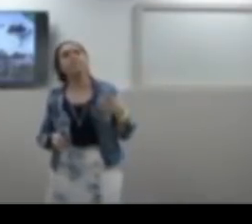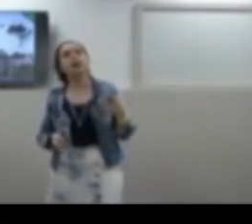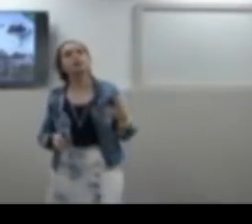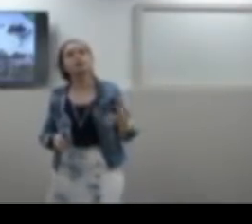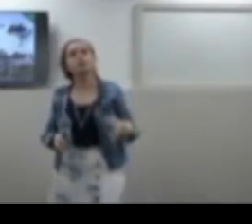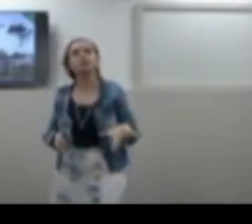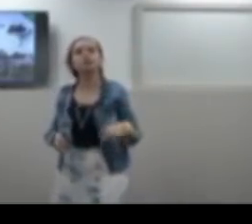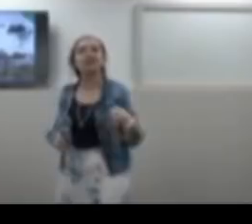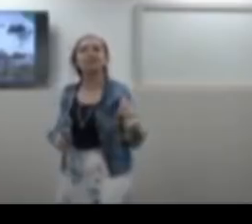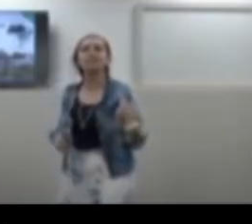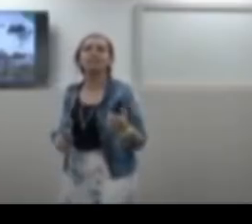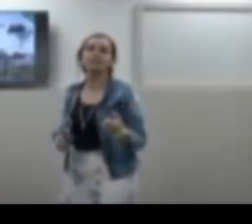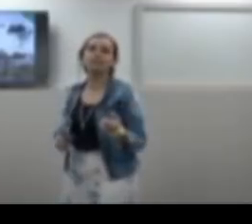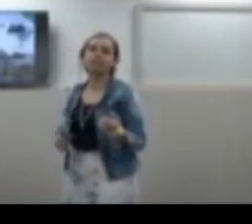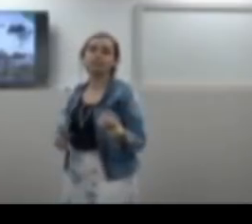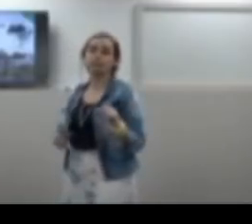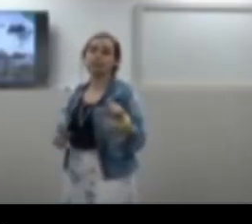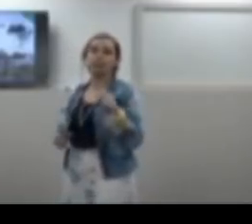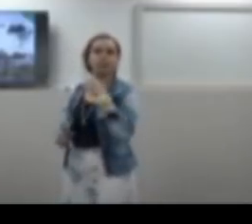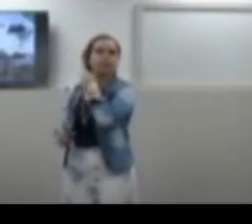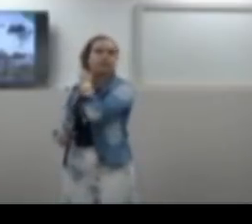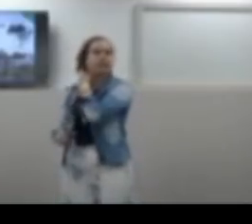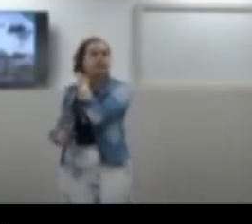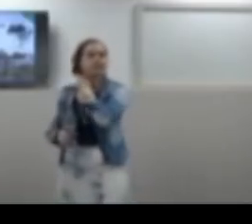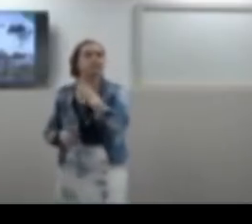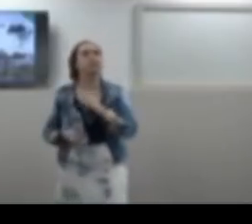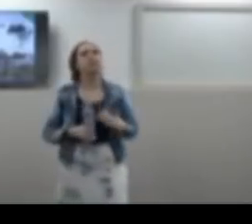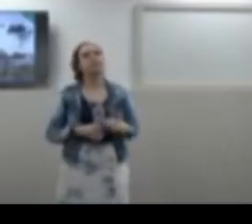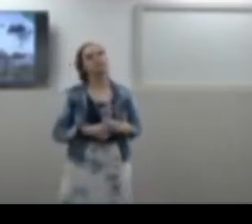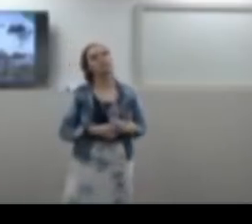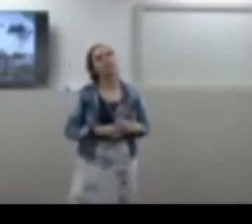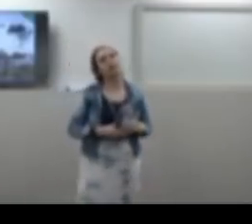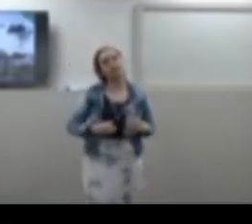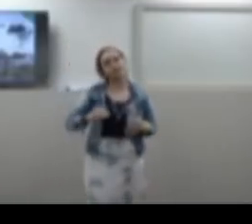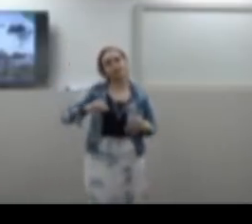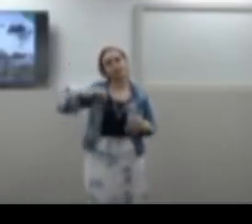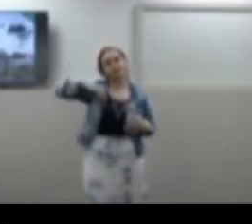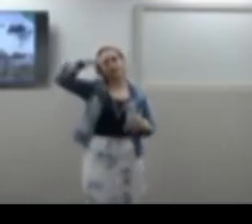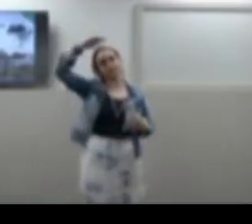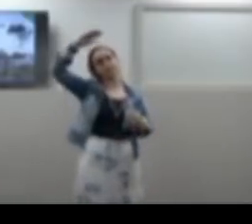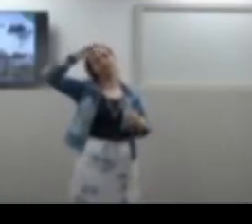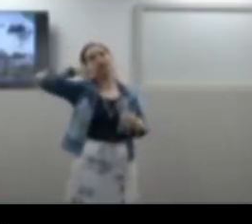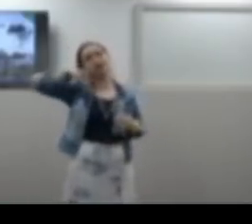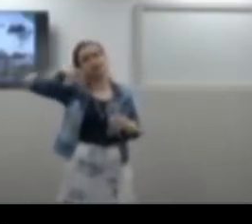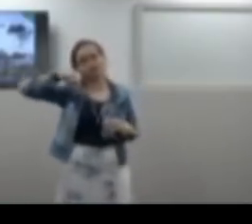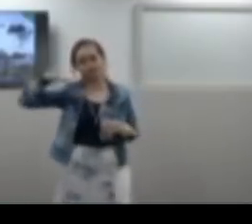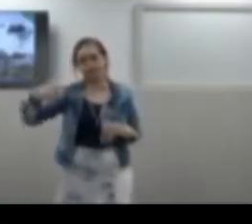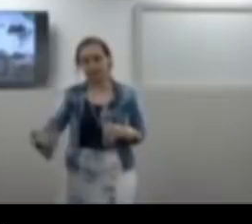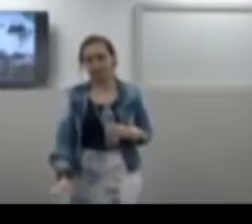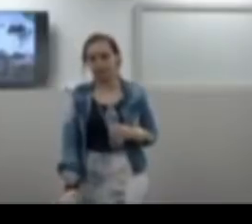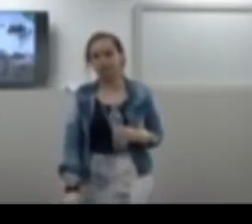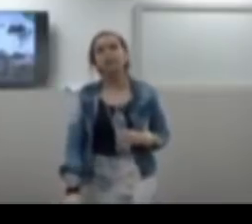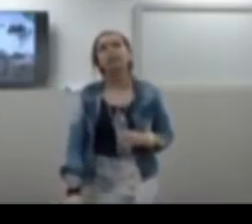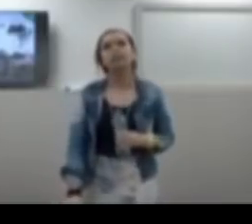tá? Altitudes acima de 600 metros, olha que interessante. Então a gente só vai encontrar esse bioma em regiões